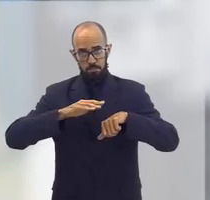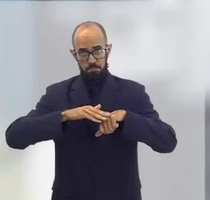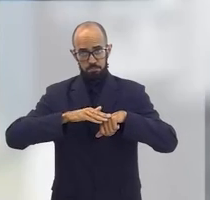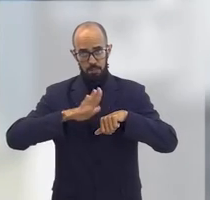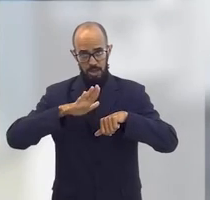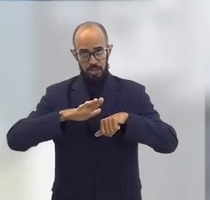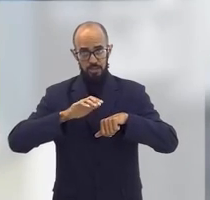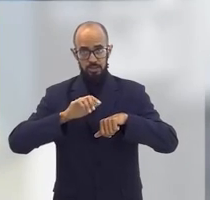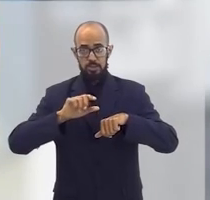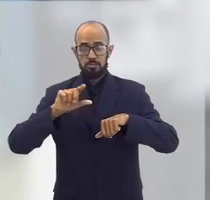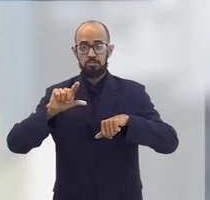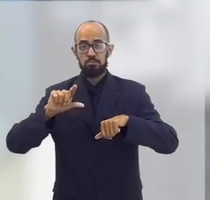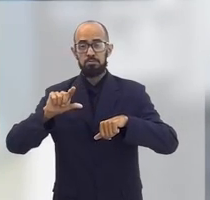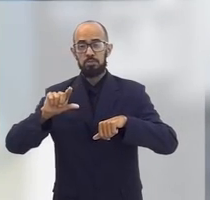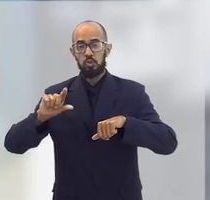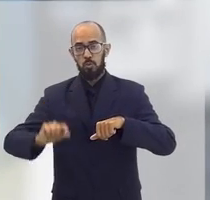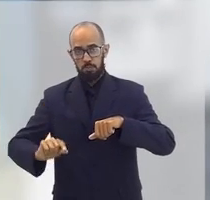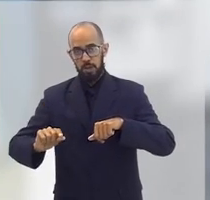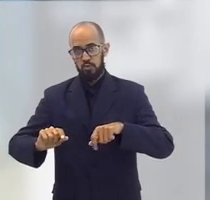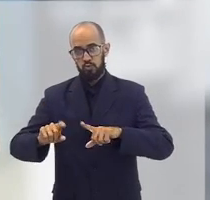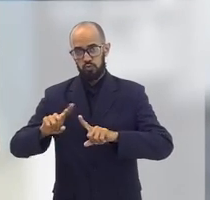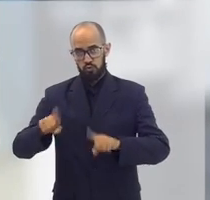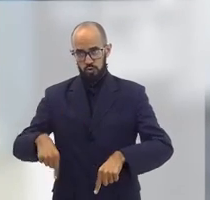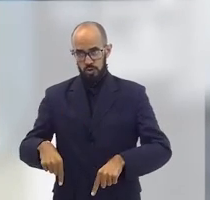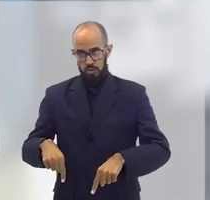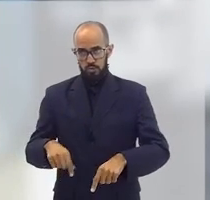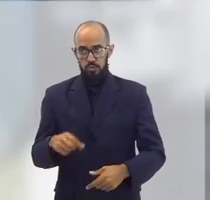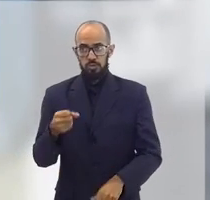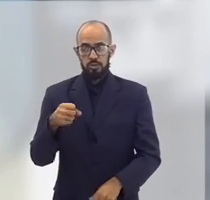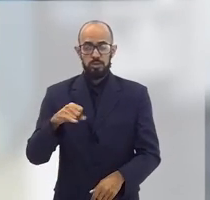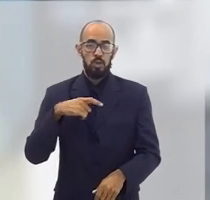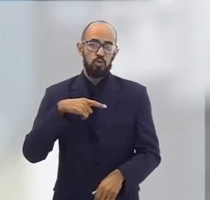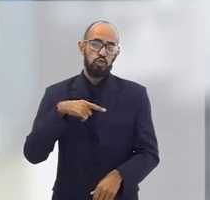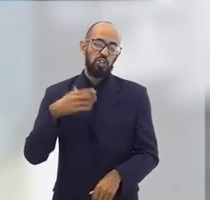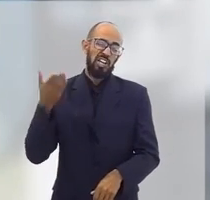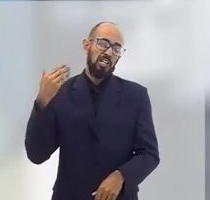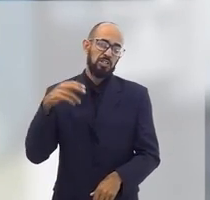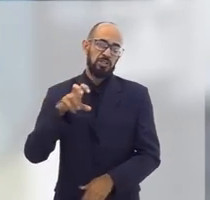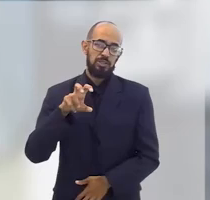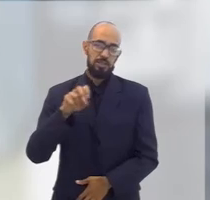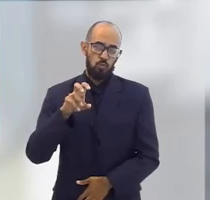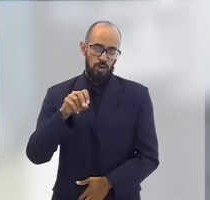menos pessoas, será da ordem de 20%. Então, eu, se tinha 50,